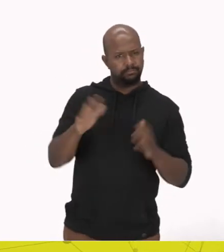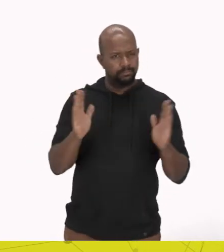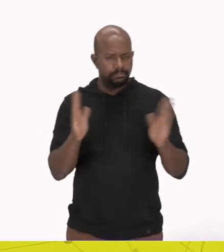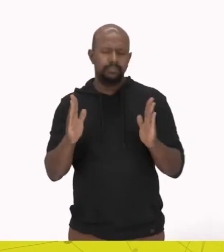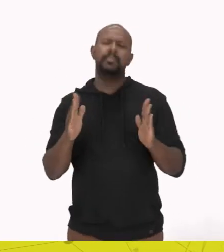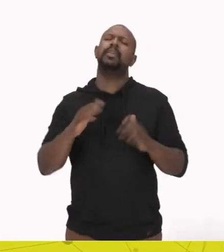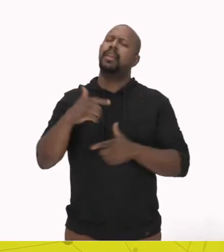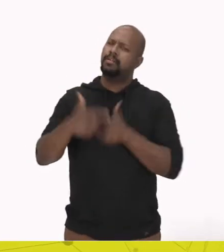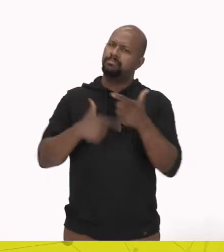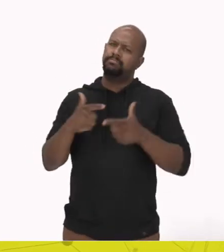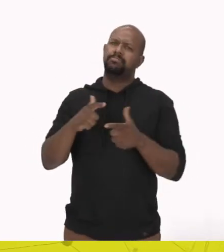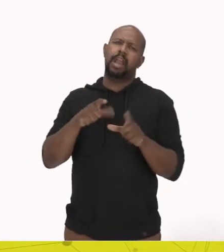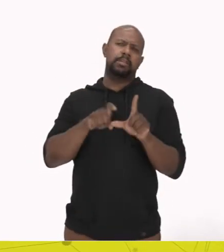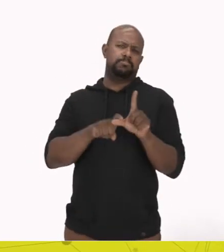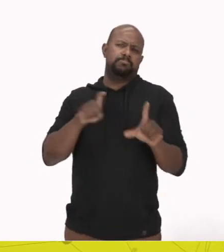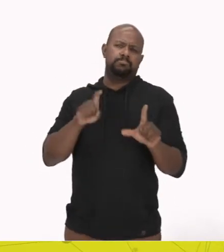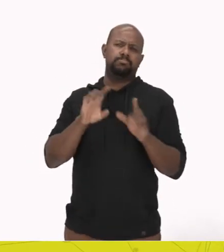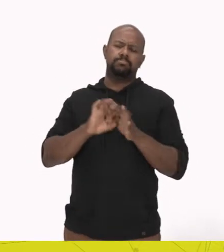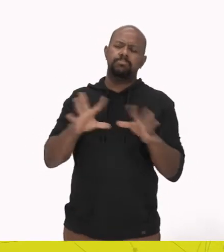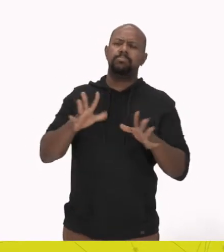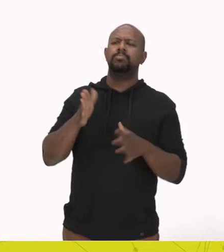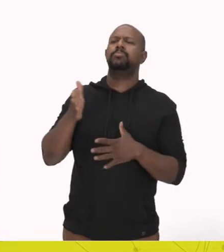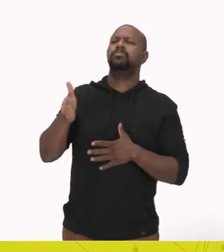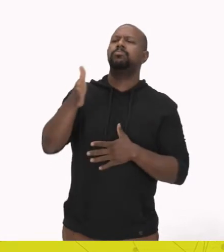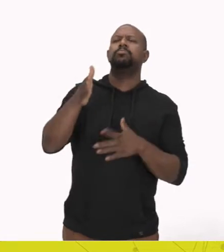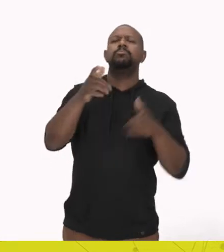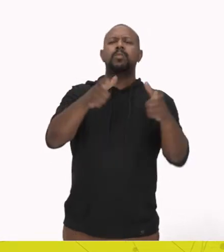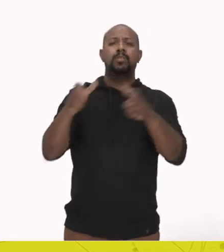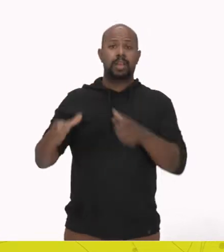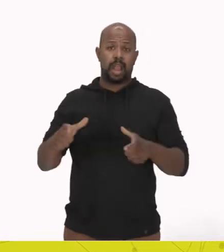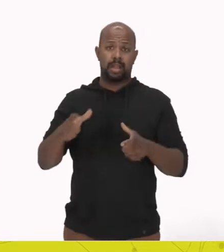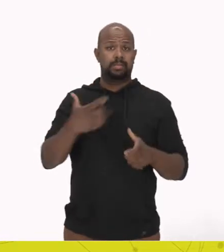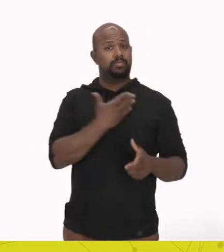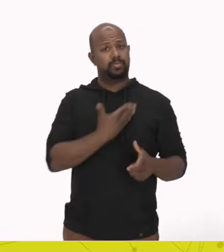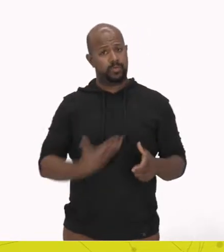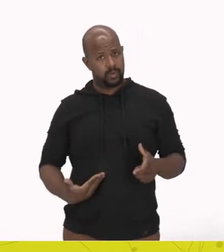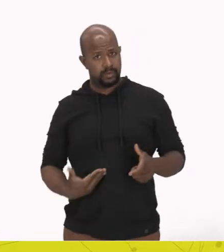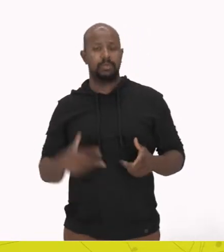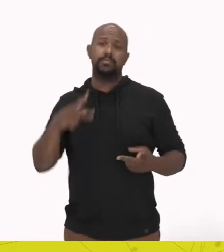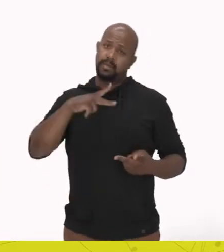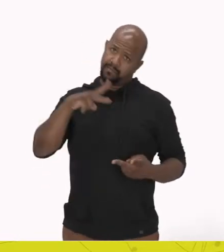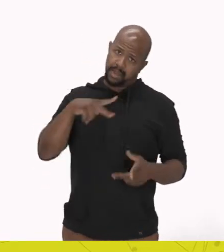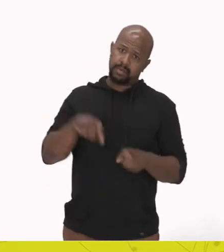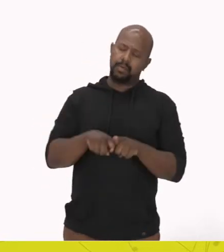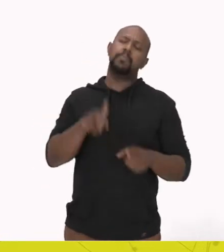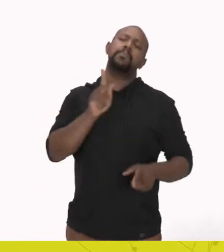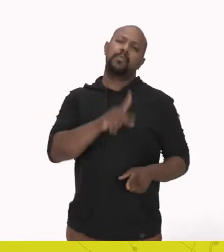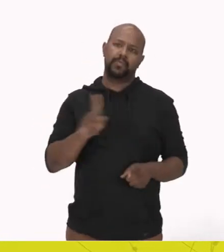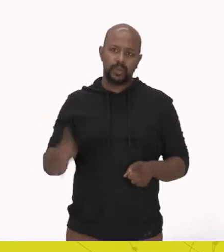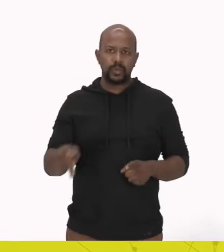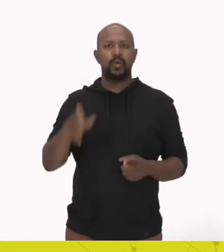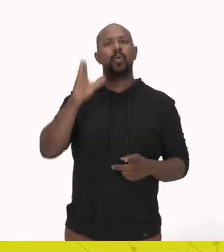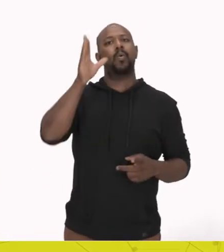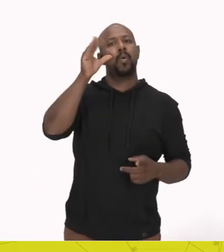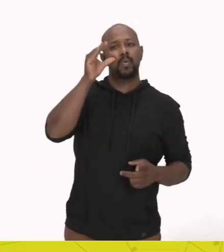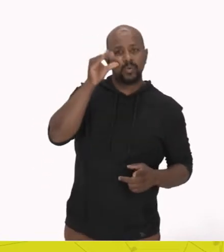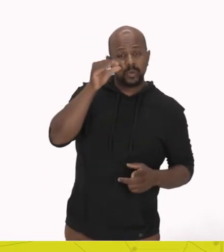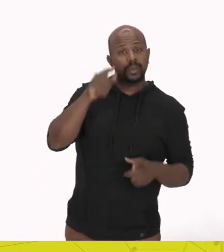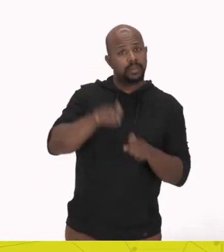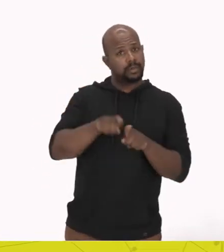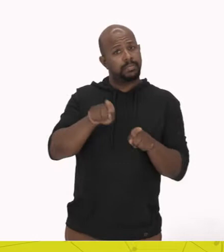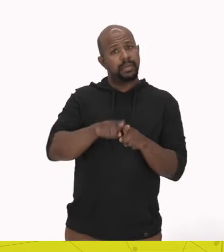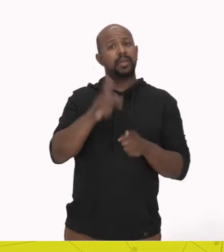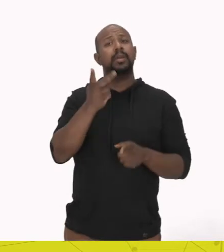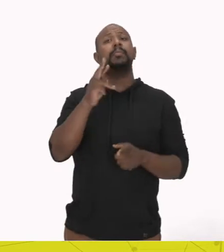período, atuei de maneira independente em espaços públicos e privados como professor,